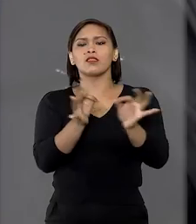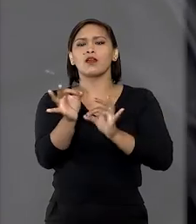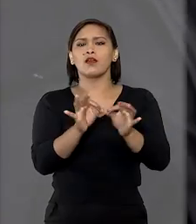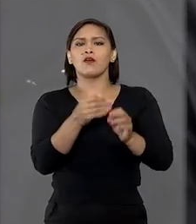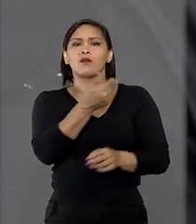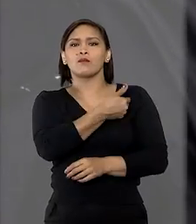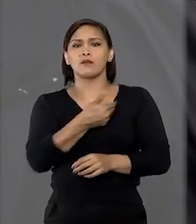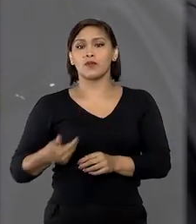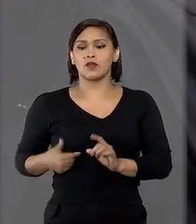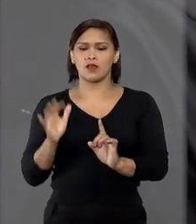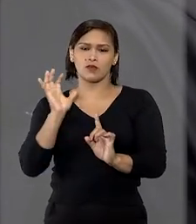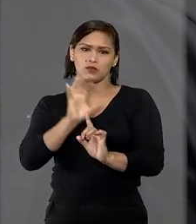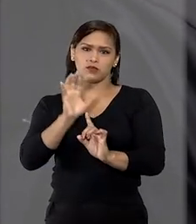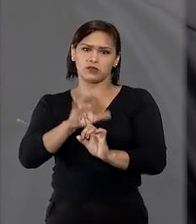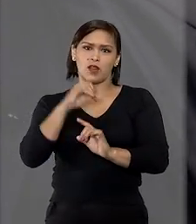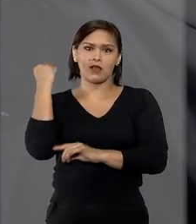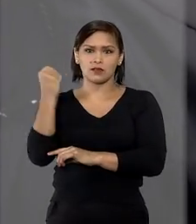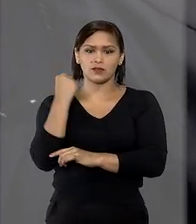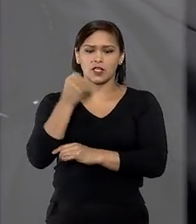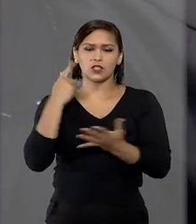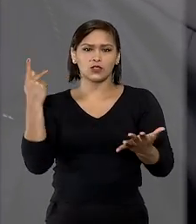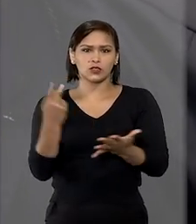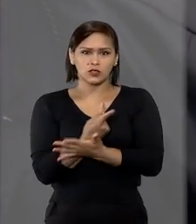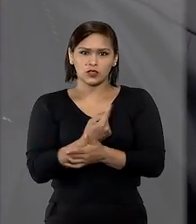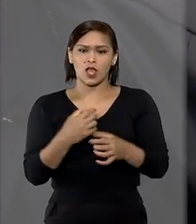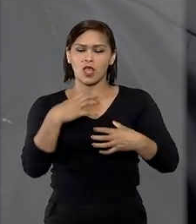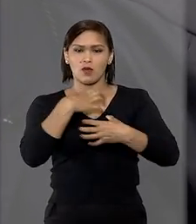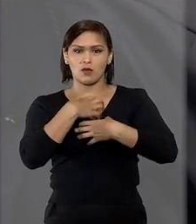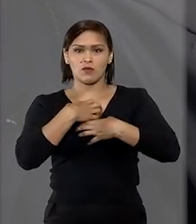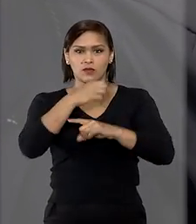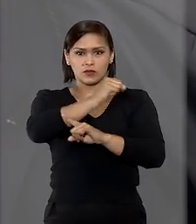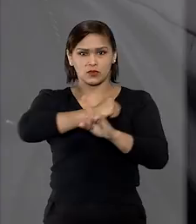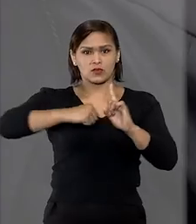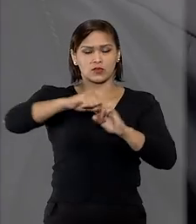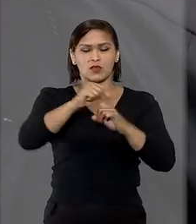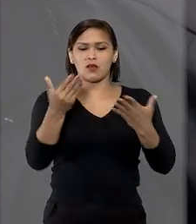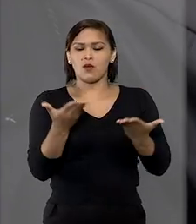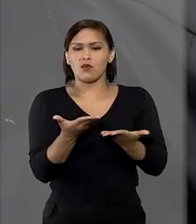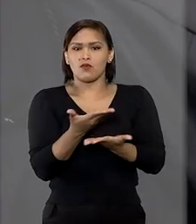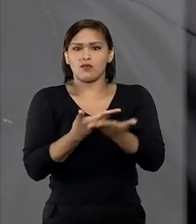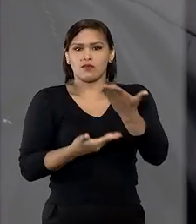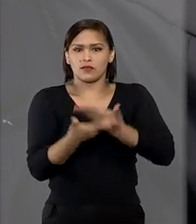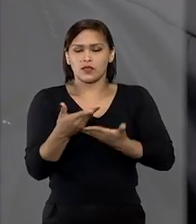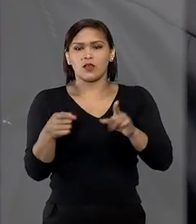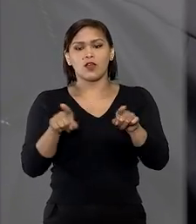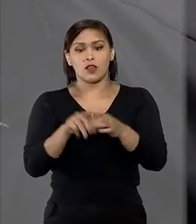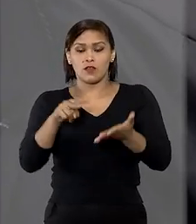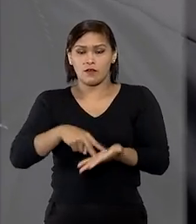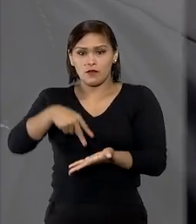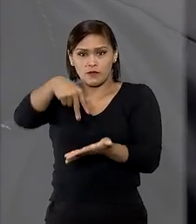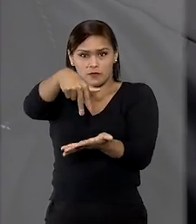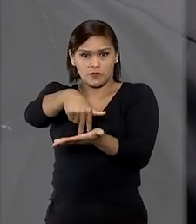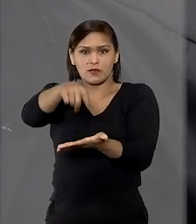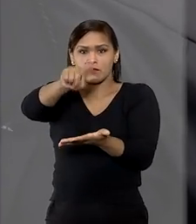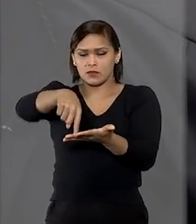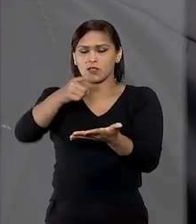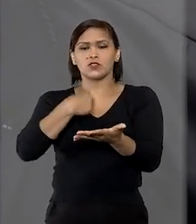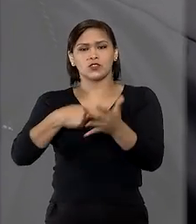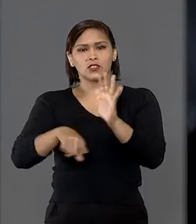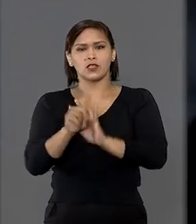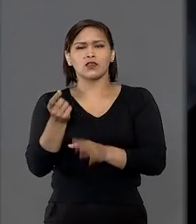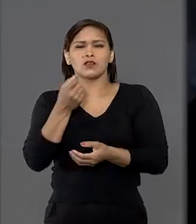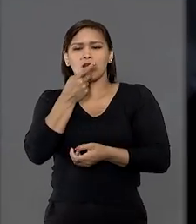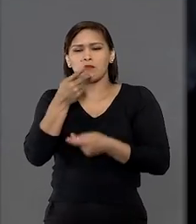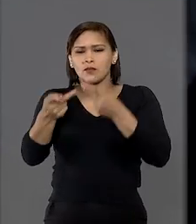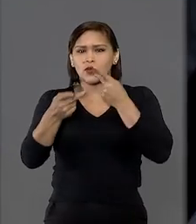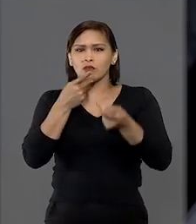pública abalada pela gravidade dos Fatos e pela comoção social que ele geraram medida que foi mantida na sentença de